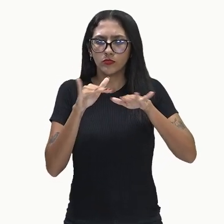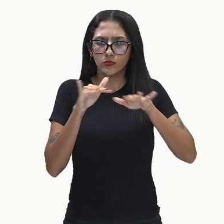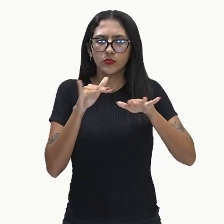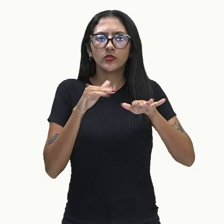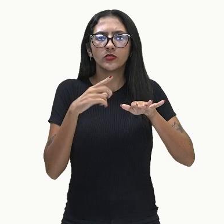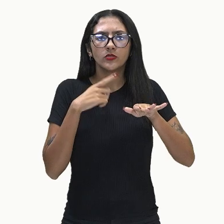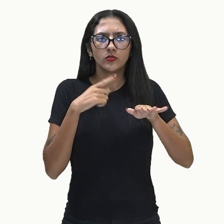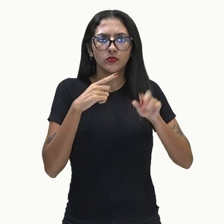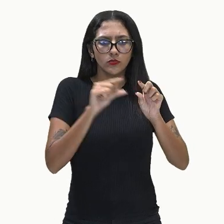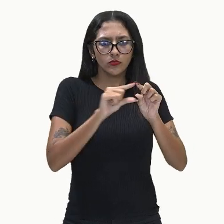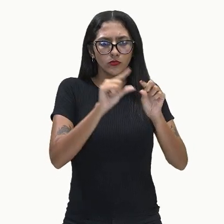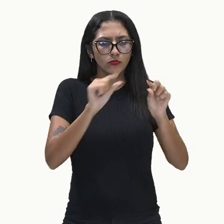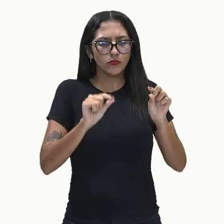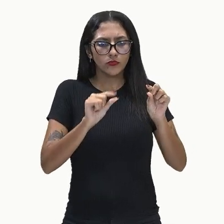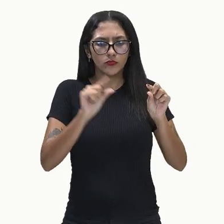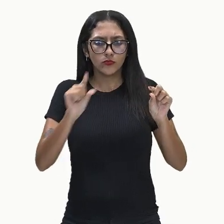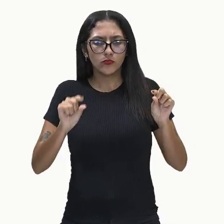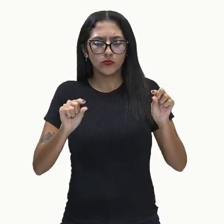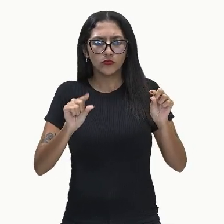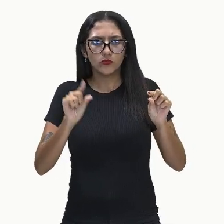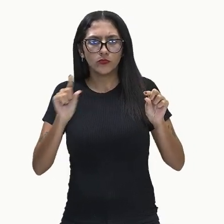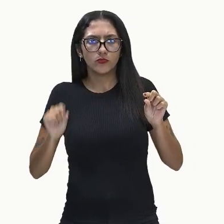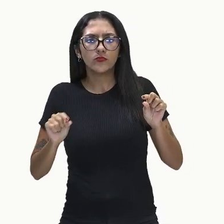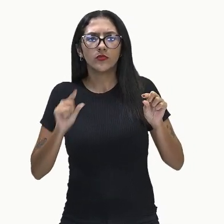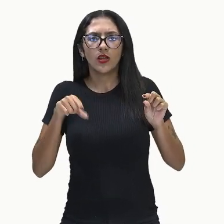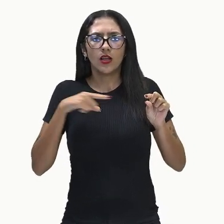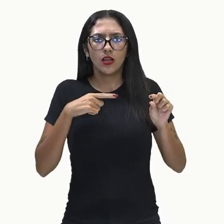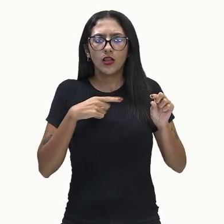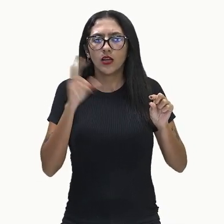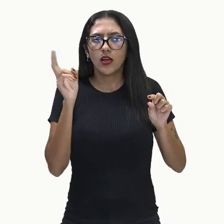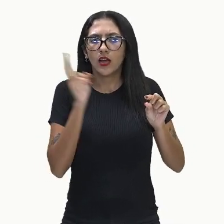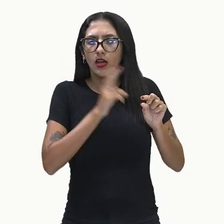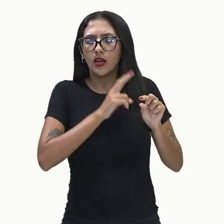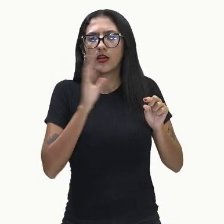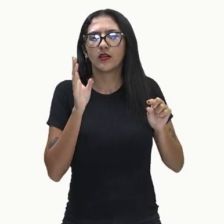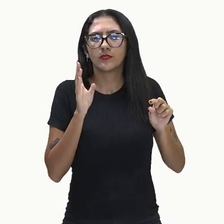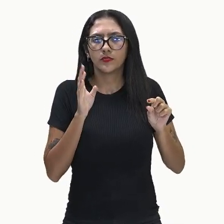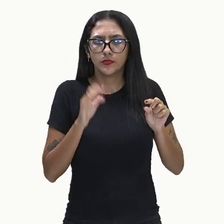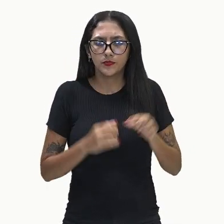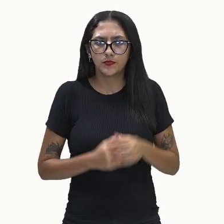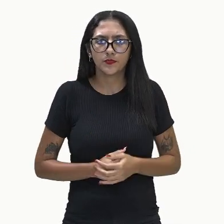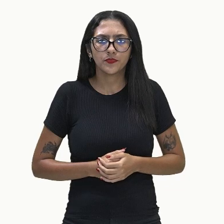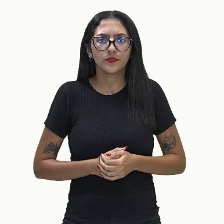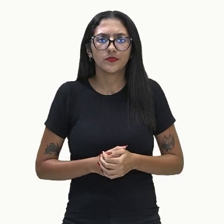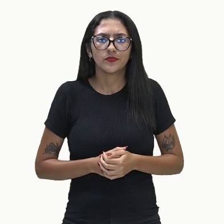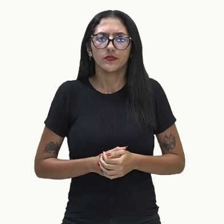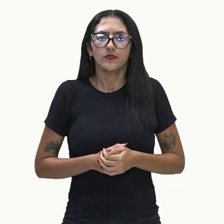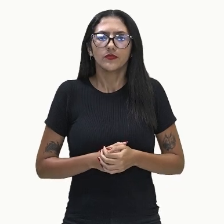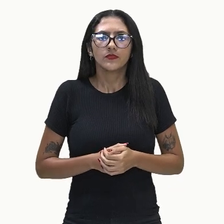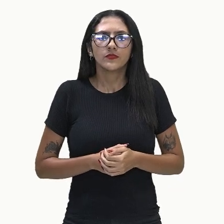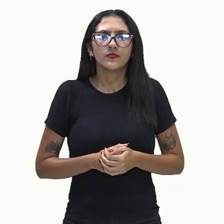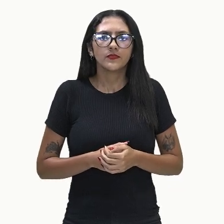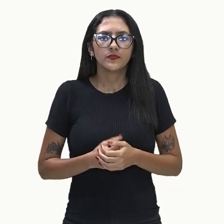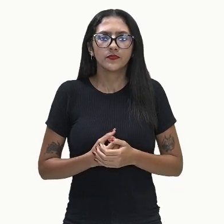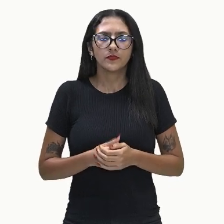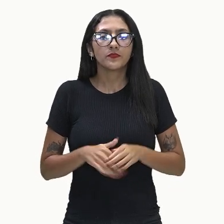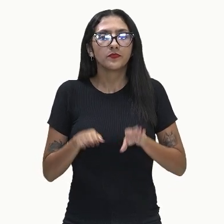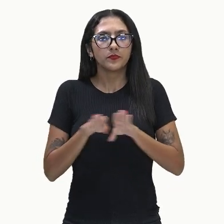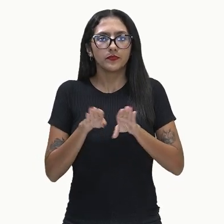ocorra de forma rápida, contendo aqui também entre o